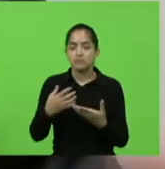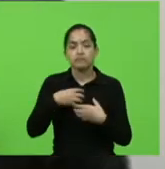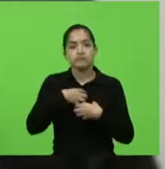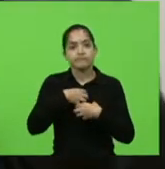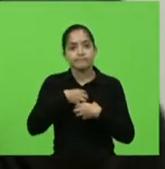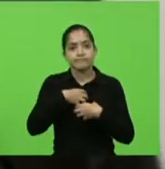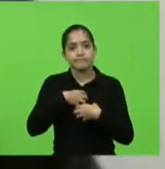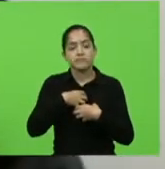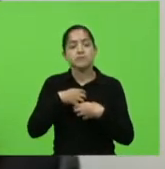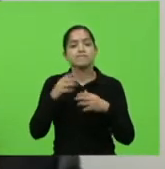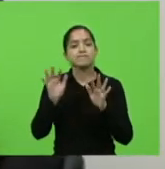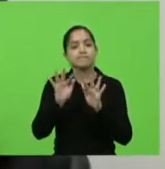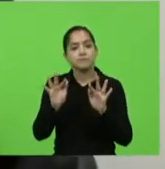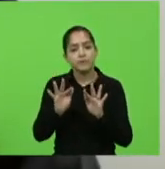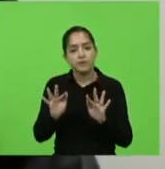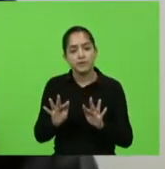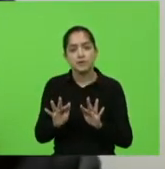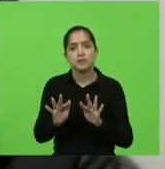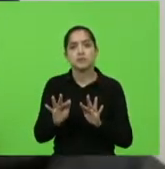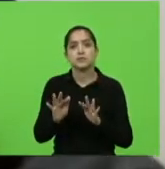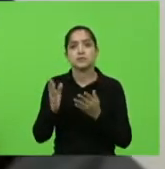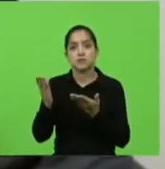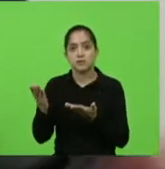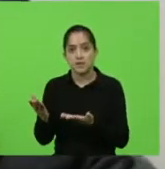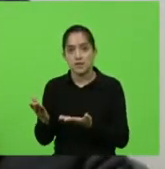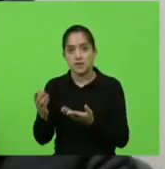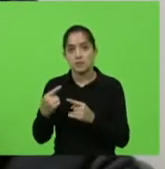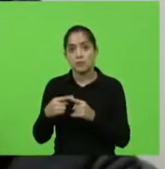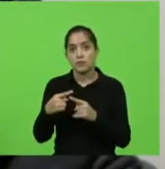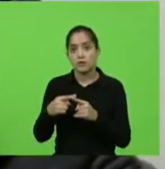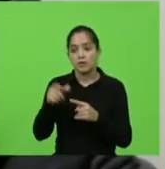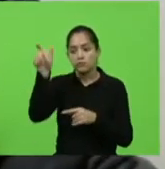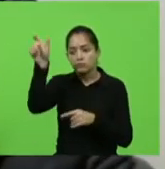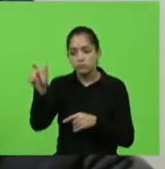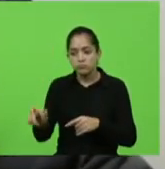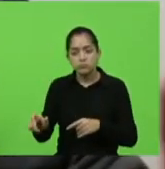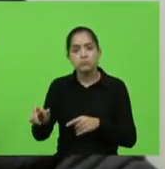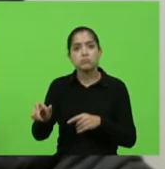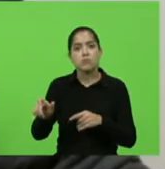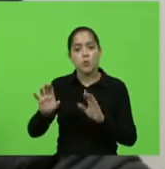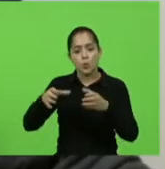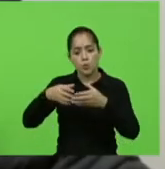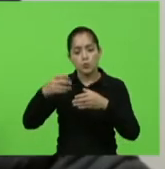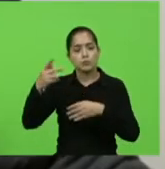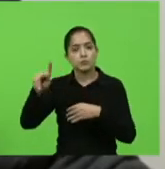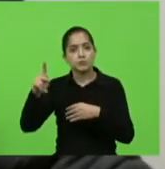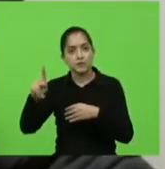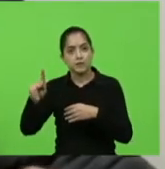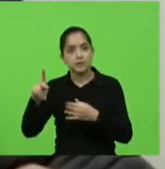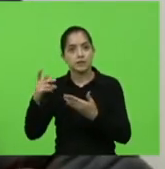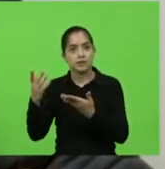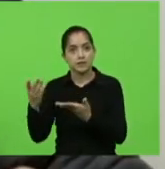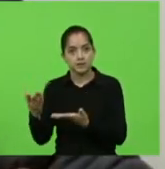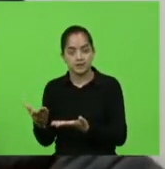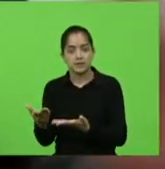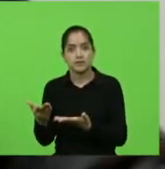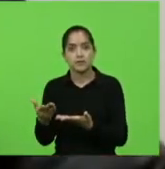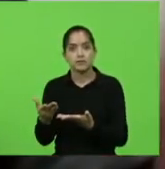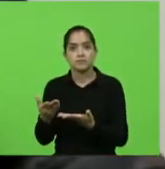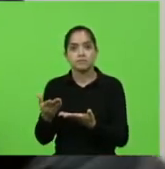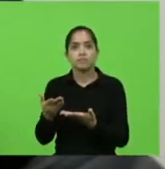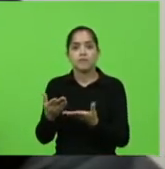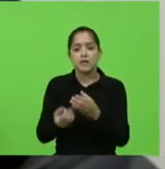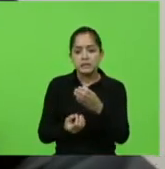muito contemplado pelo governador, pela sua equipe, de realmente